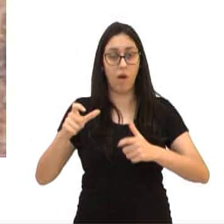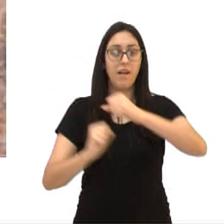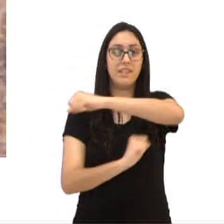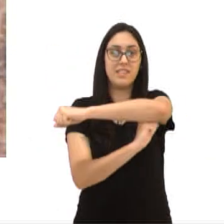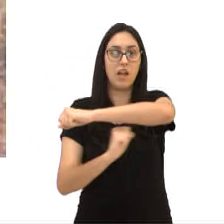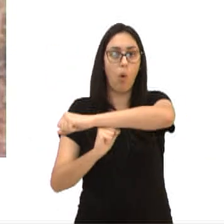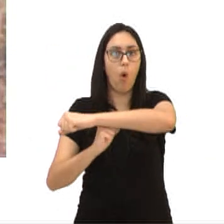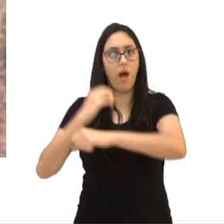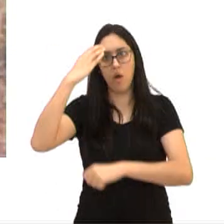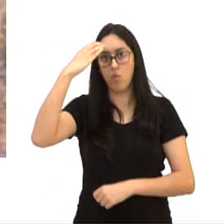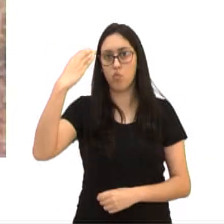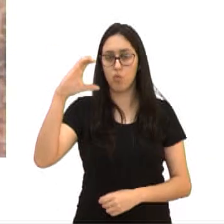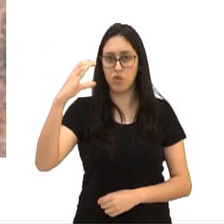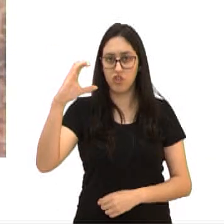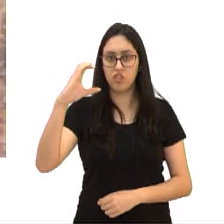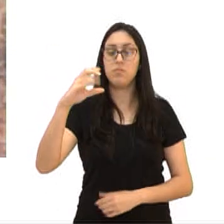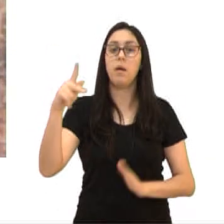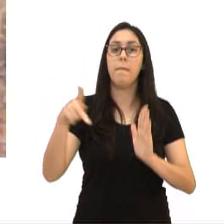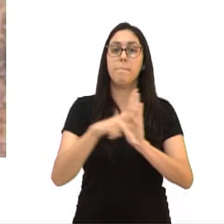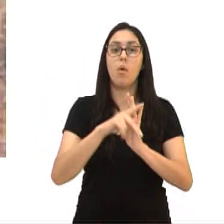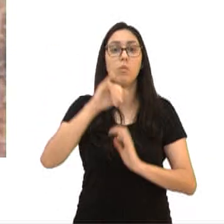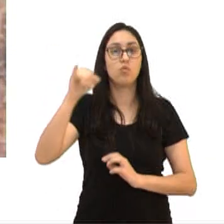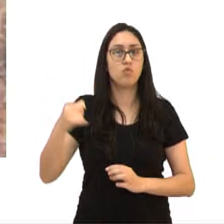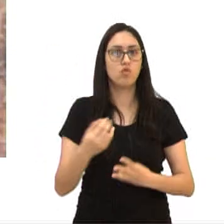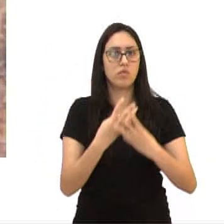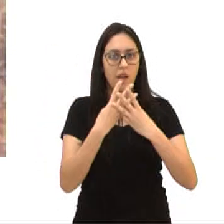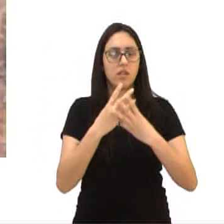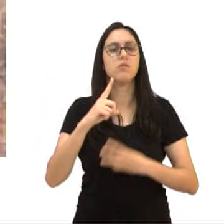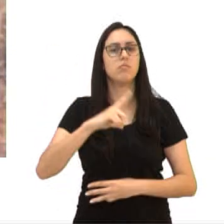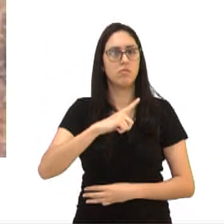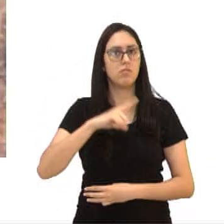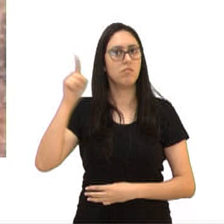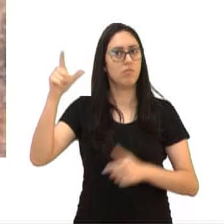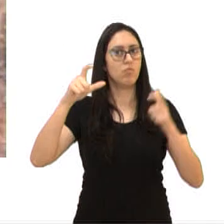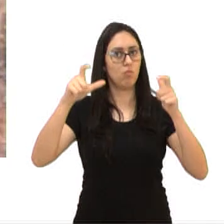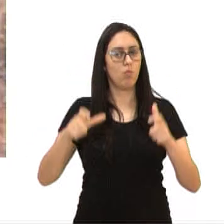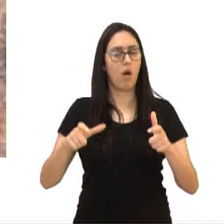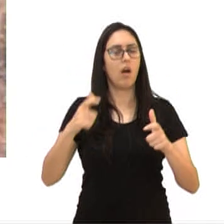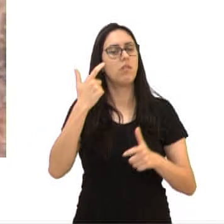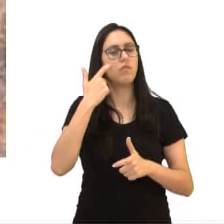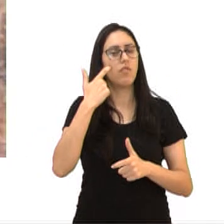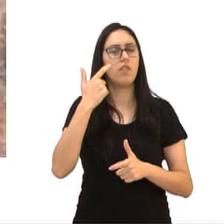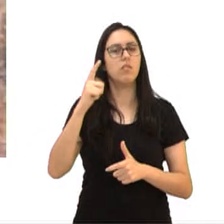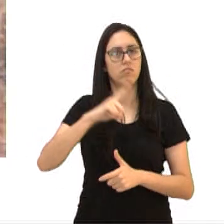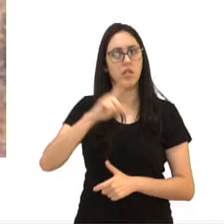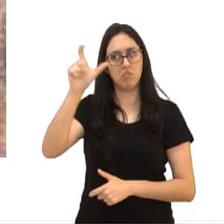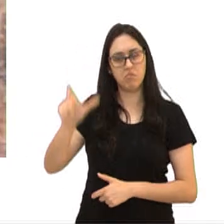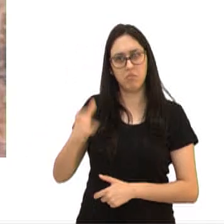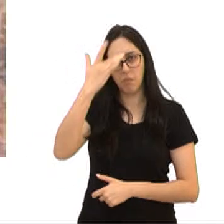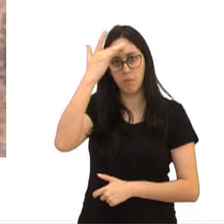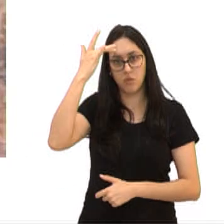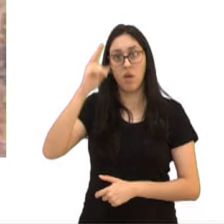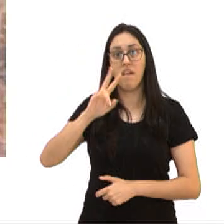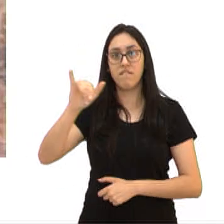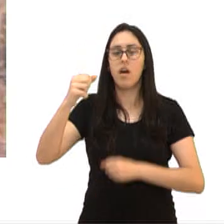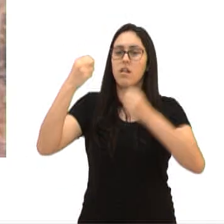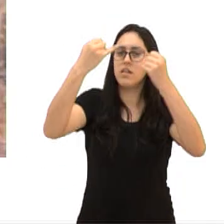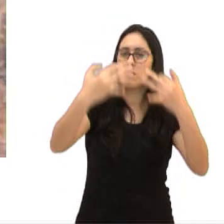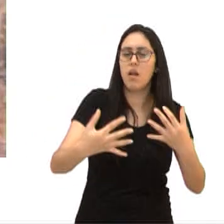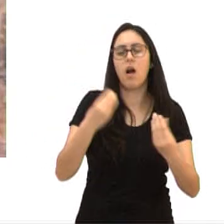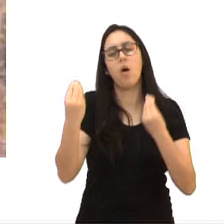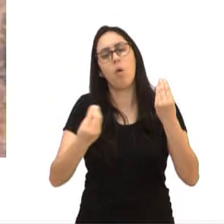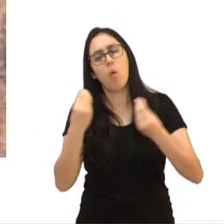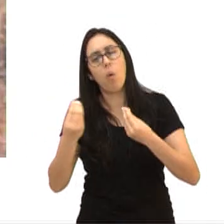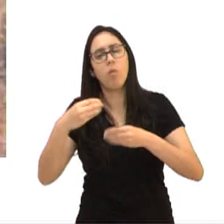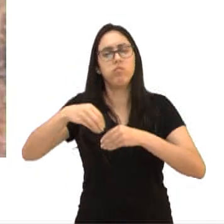o lugar sagrado do judaísmo. E é o Rabino Pablo Berman que vai nos guiar nesta viagem pelo templo